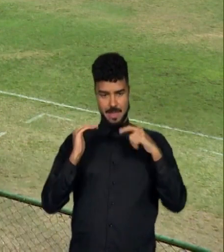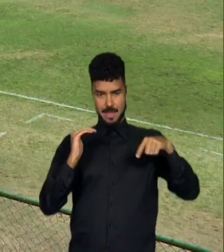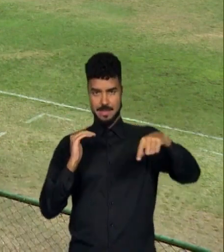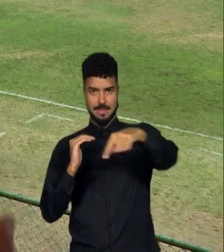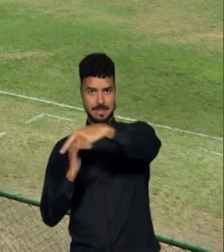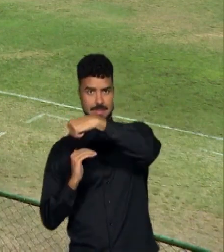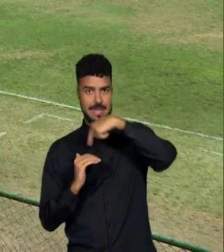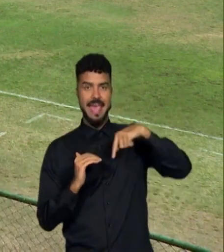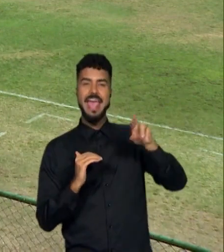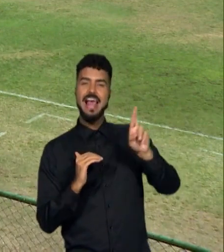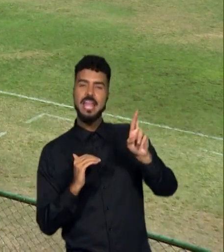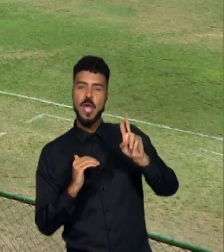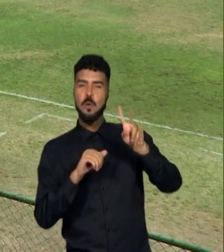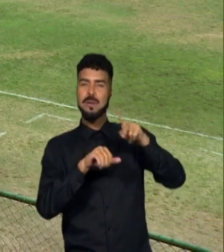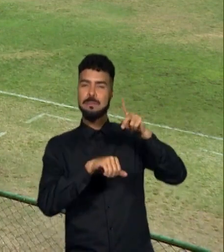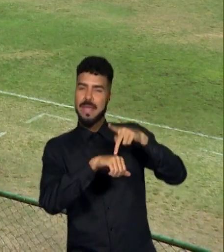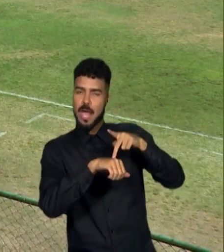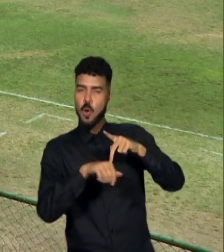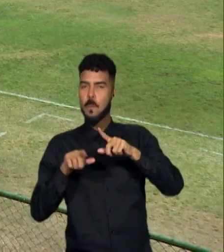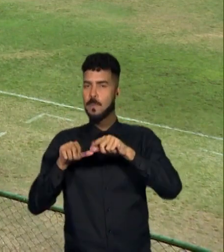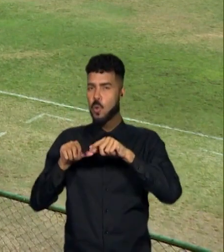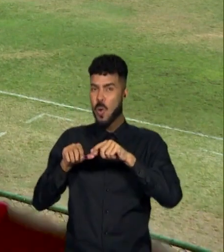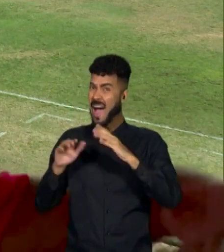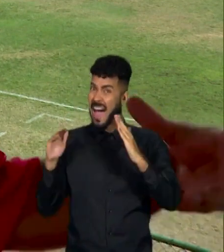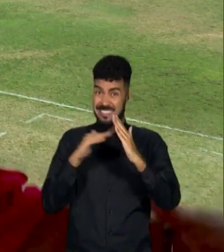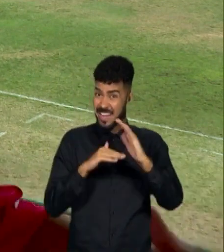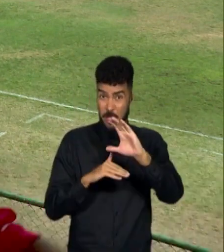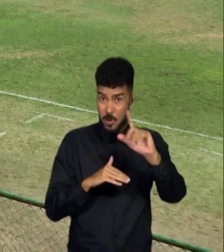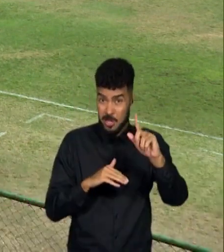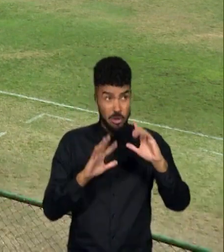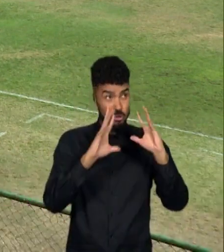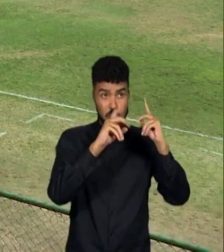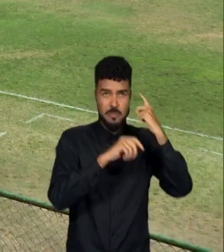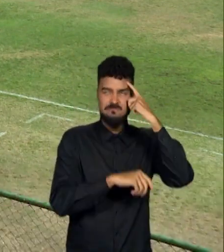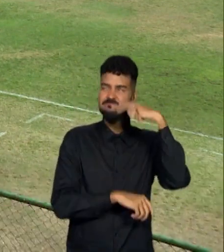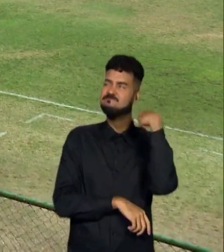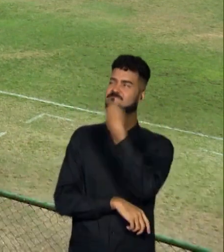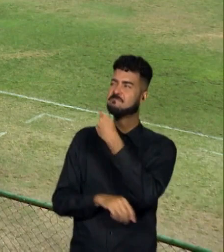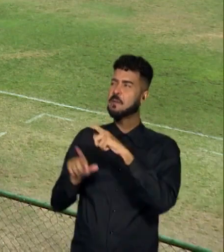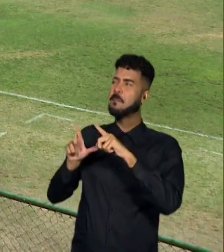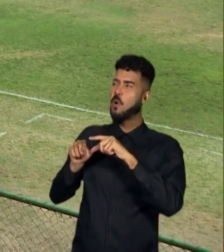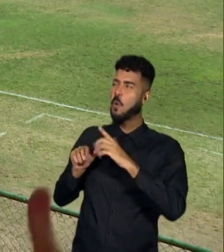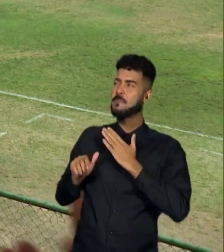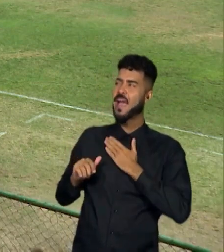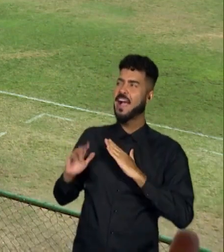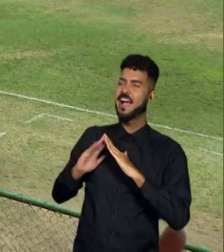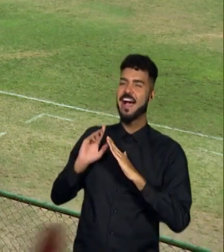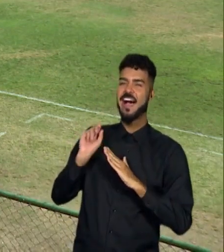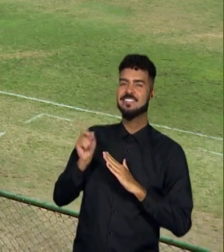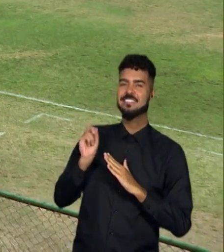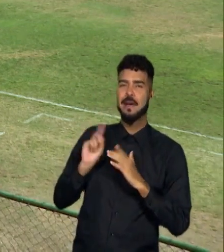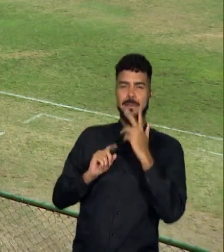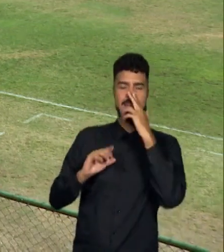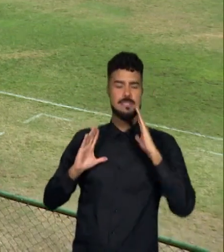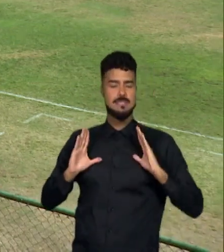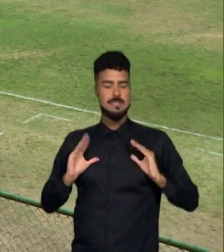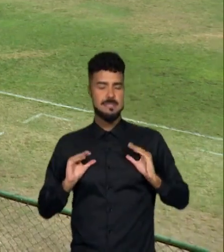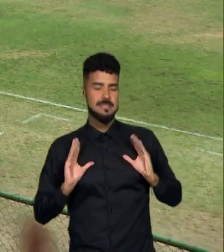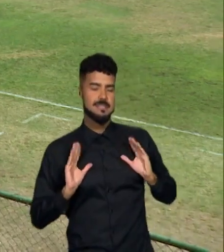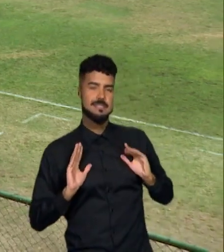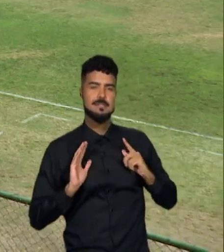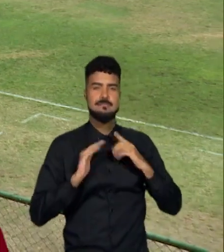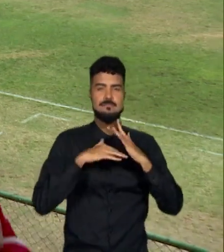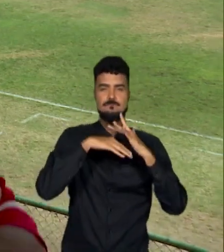Realengo, Padre Miguel, Bangu, indo até Campo Grande, todo mundo tem o Bangu como realmente a sua casa. É aconchegante o estádio, né?